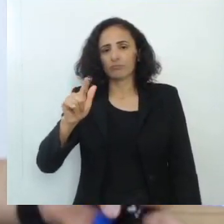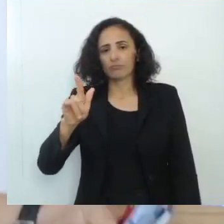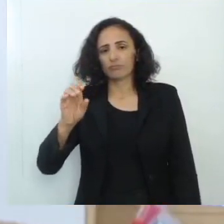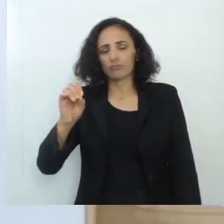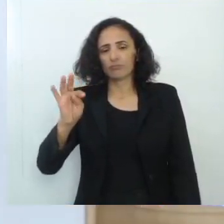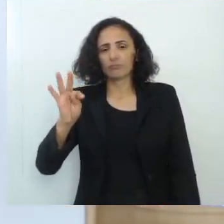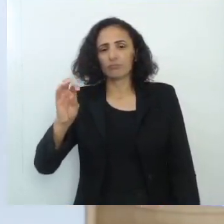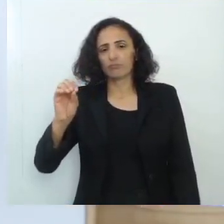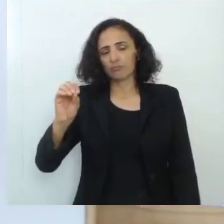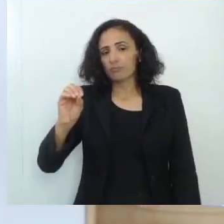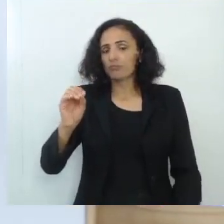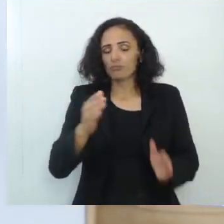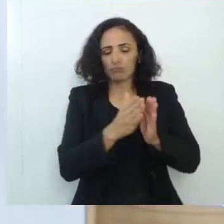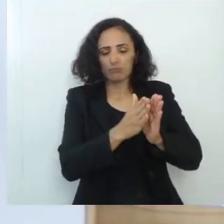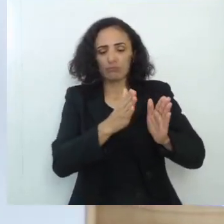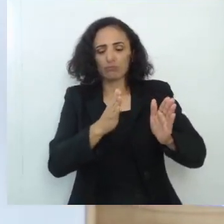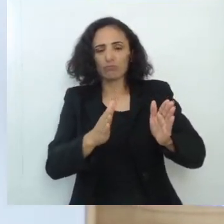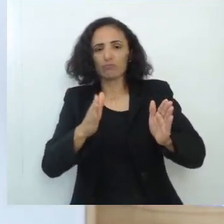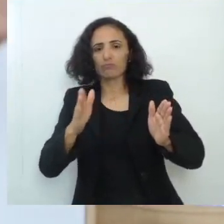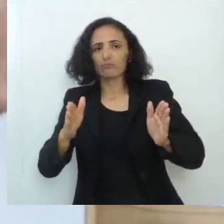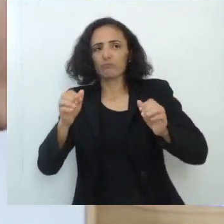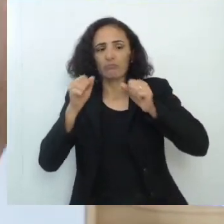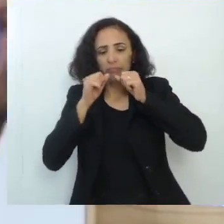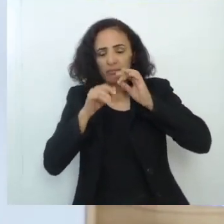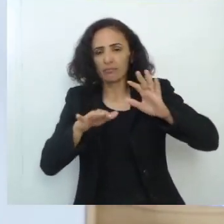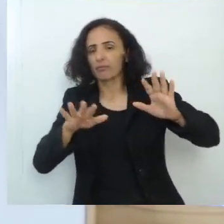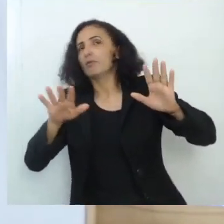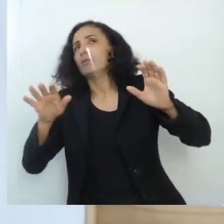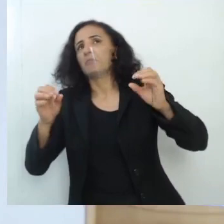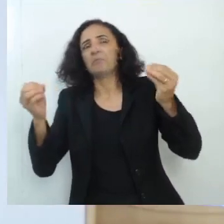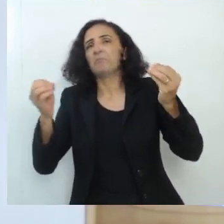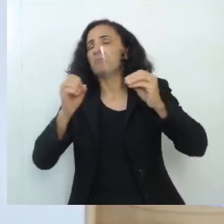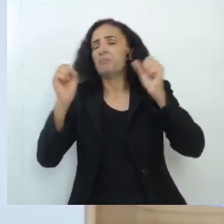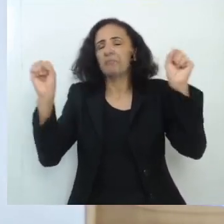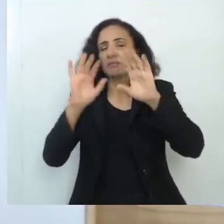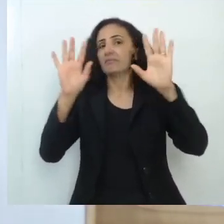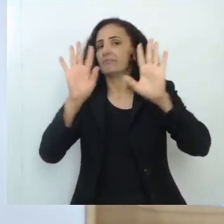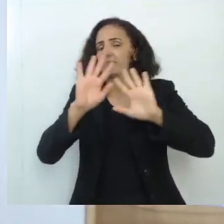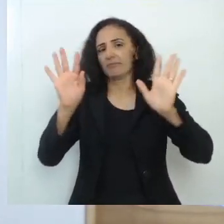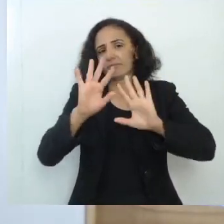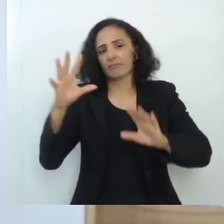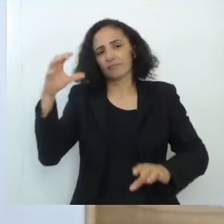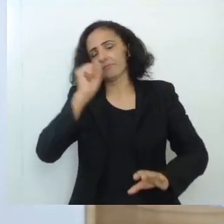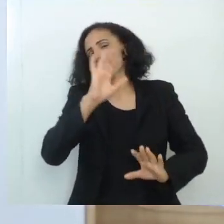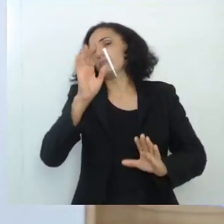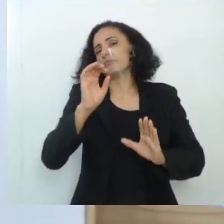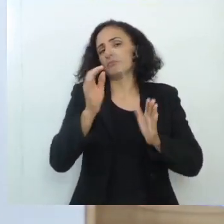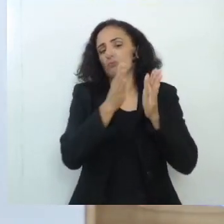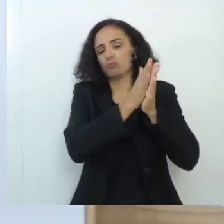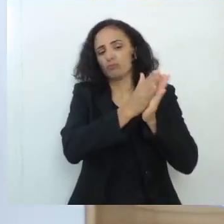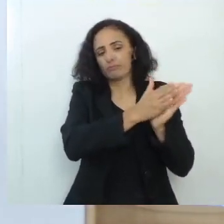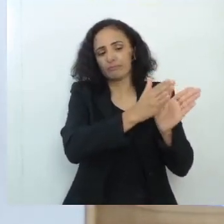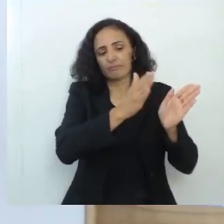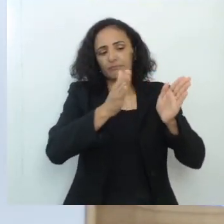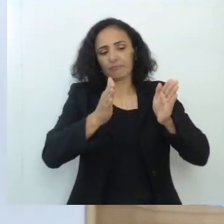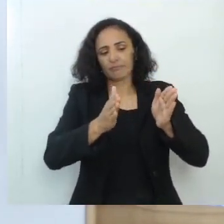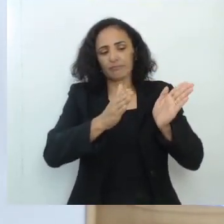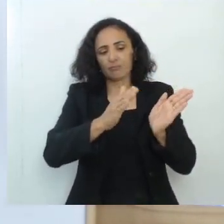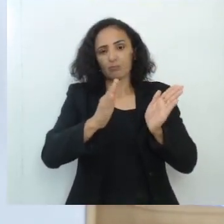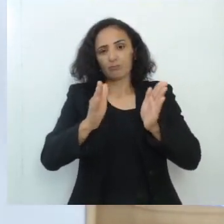o esporo quando é liberado também não é um plim, um passe de mágica e vai ter uma planta não, tá? Quando esses esporos são